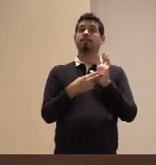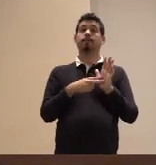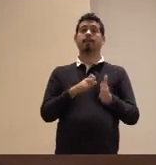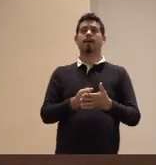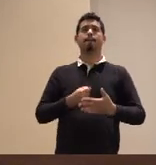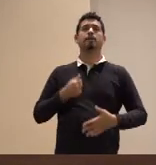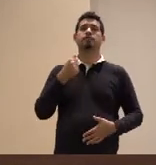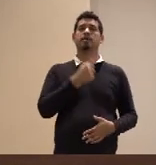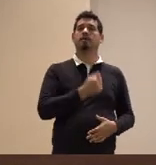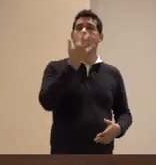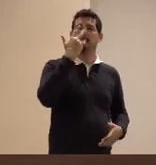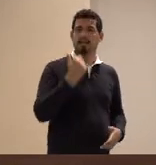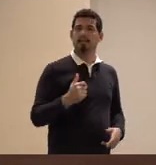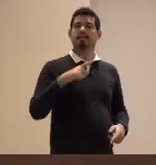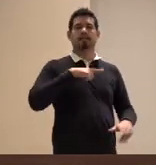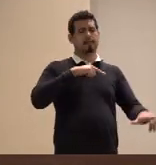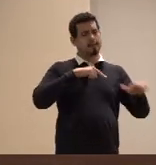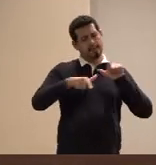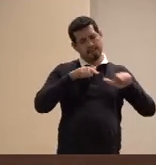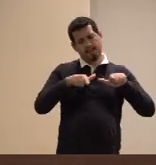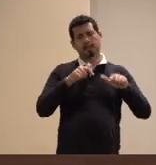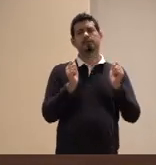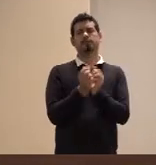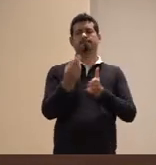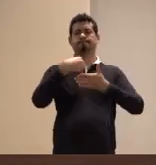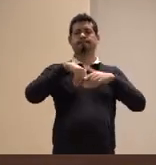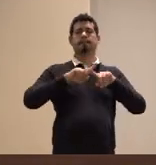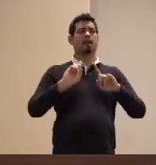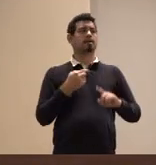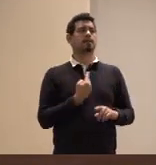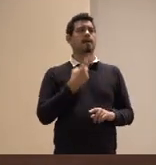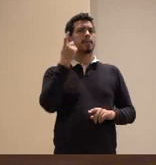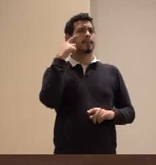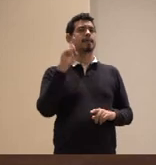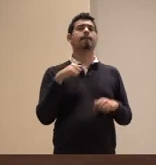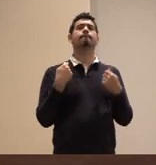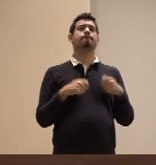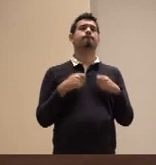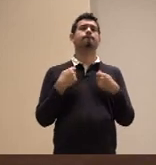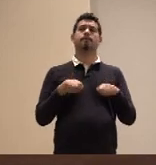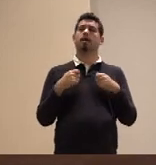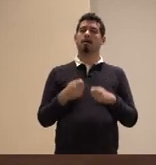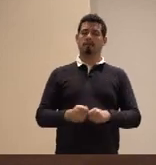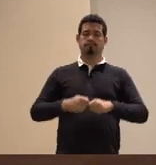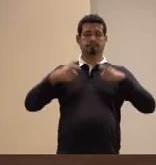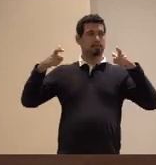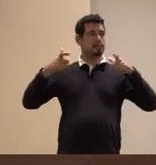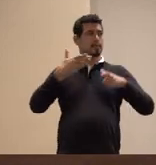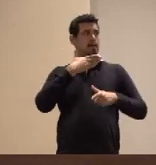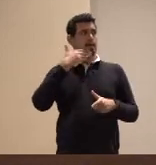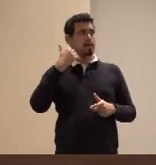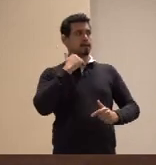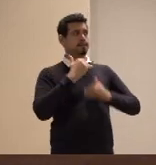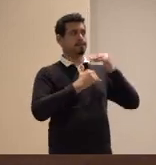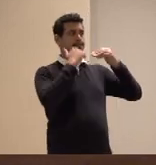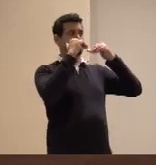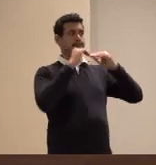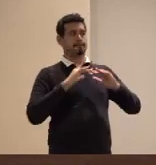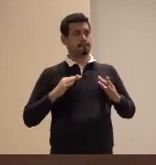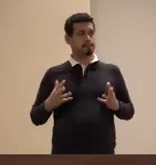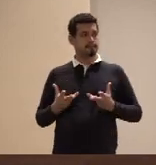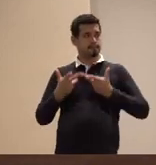da Criança que trabalha lá dentro e nós pensamos que precisamos crescer e outros